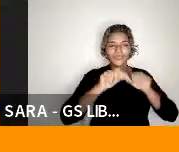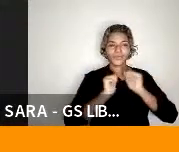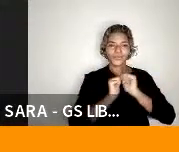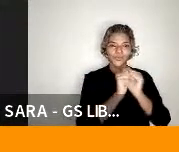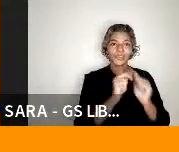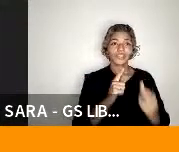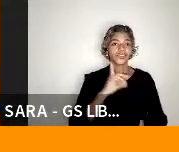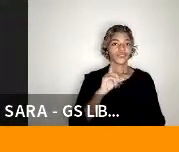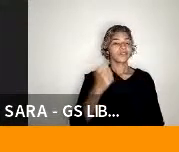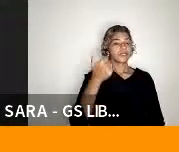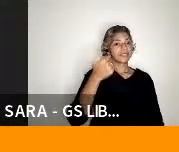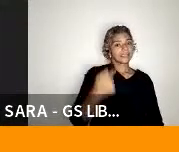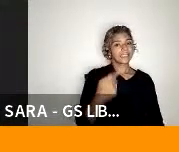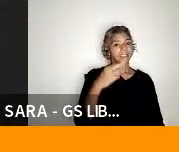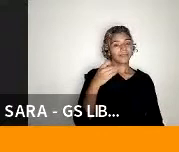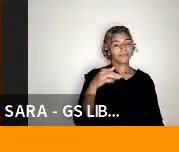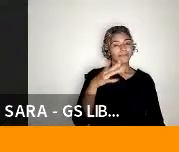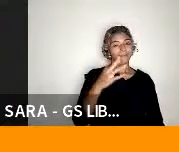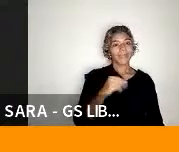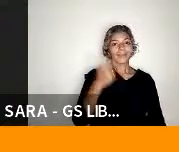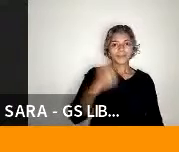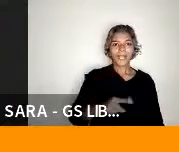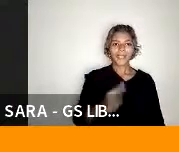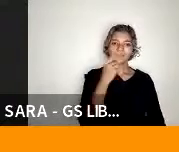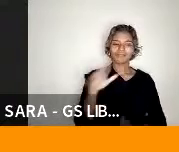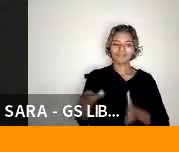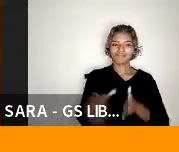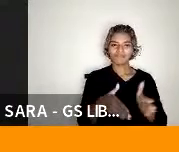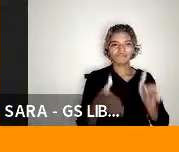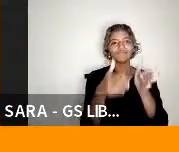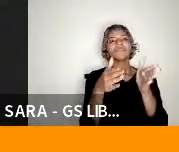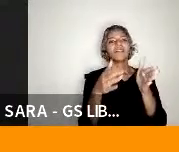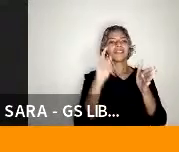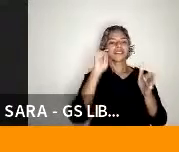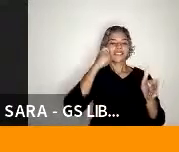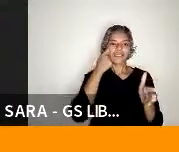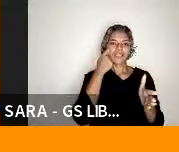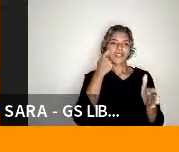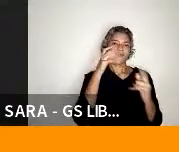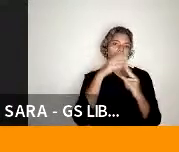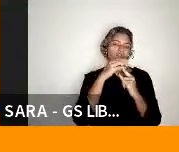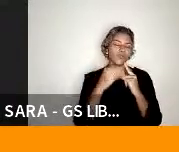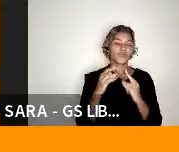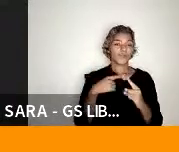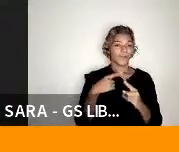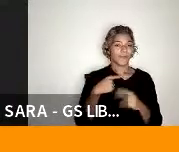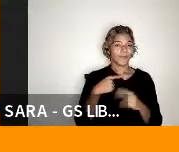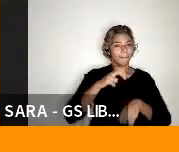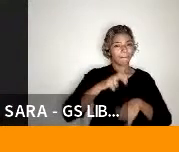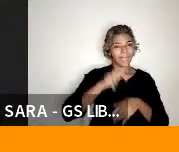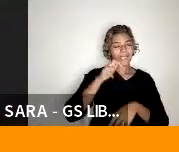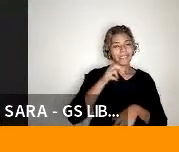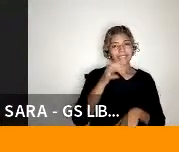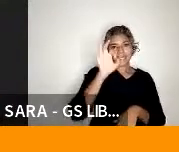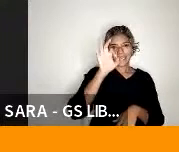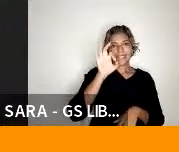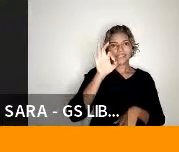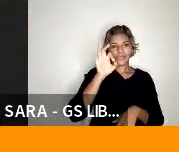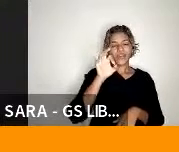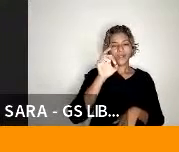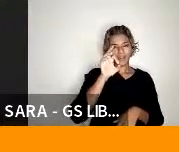do Trajetórias Negras na Fiocruz, às 10 horas, com exibição no YouTube da Vida de Saúde, distribuidora da